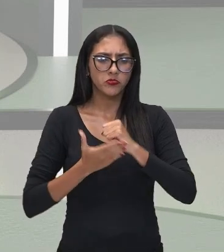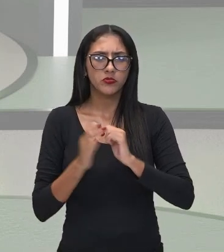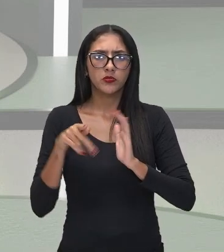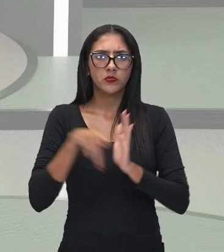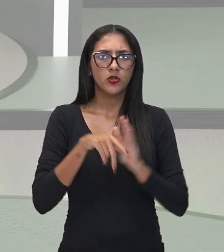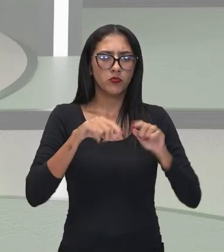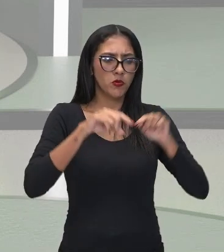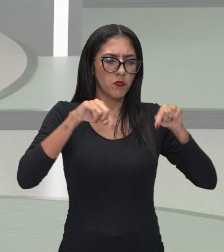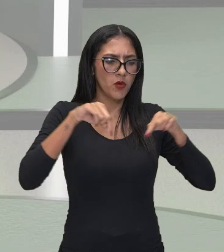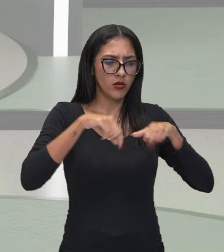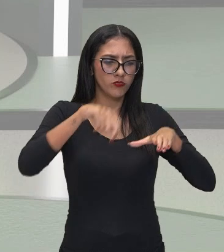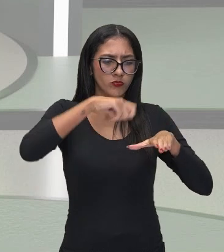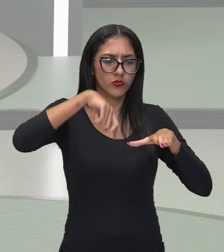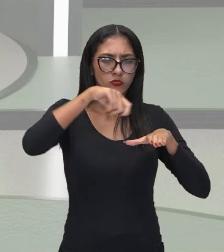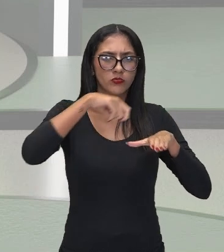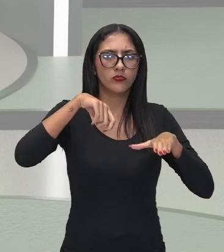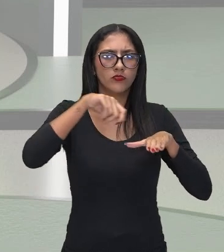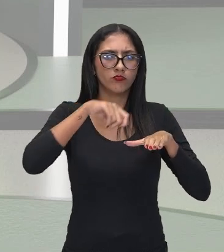panelas